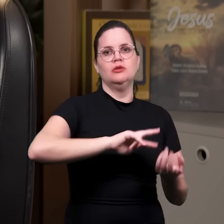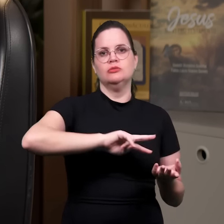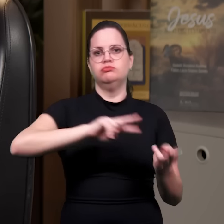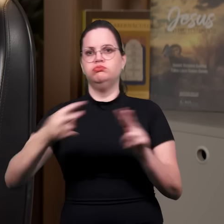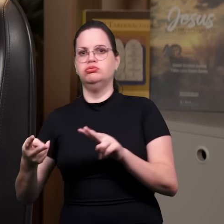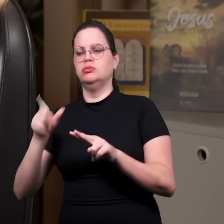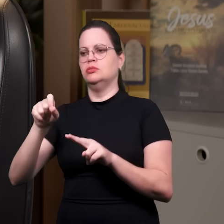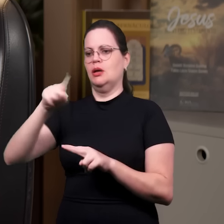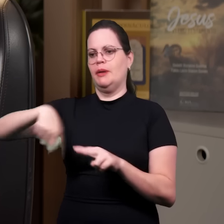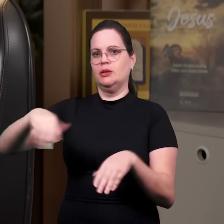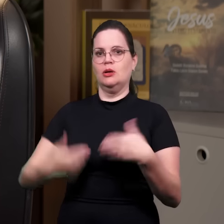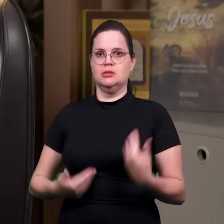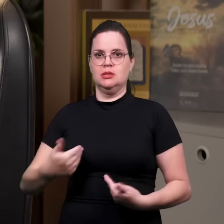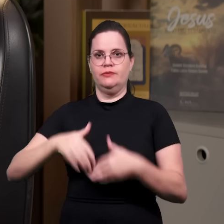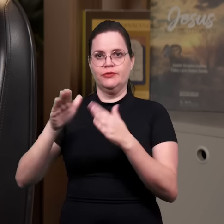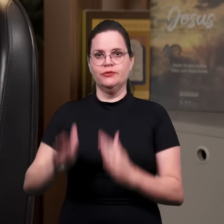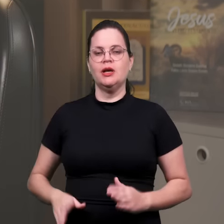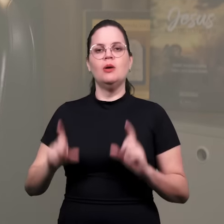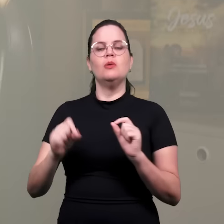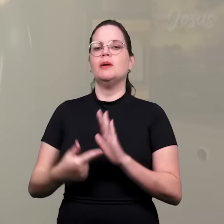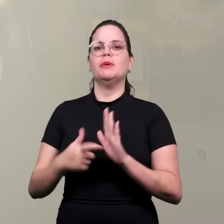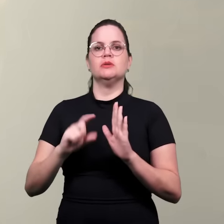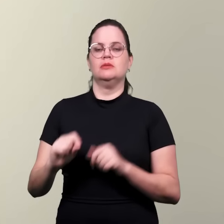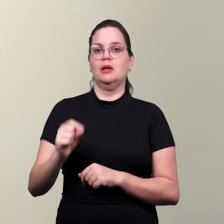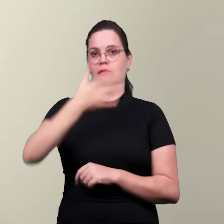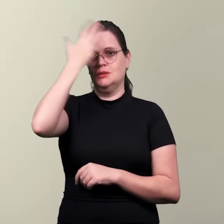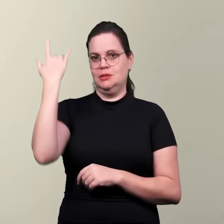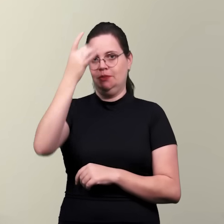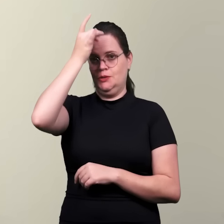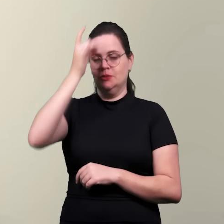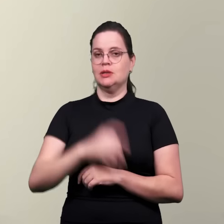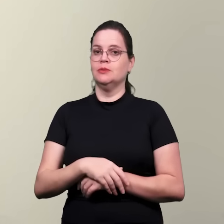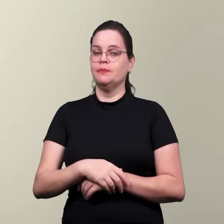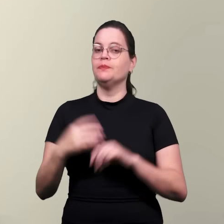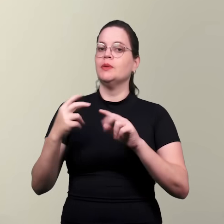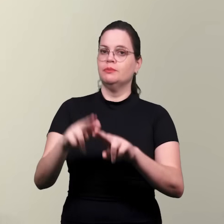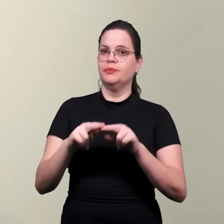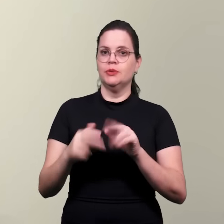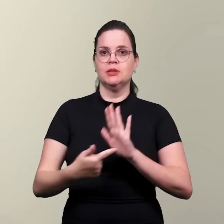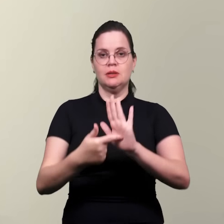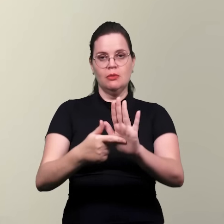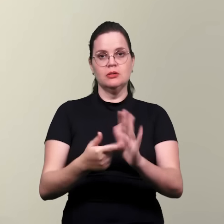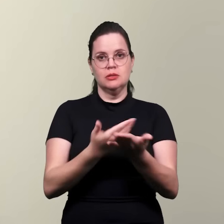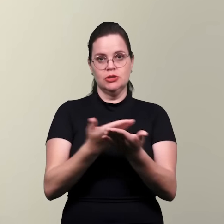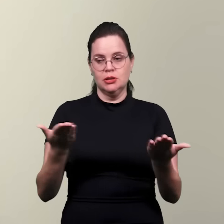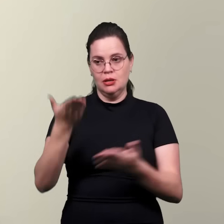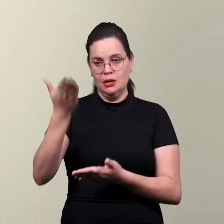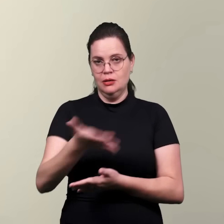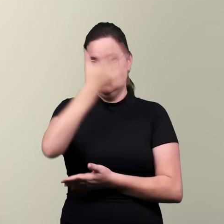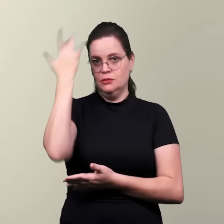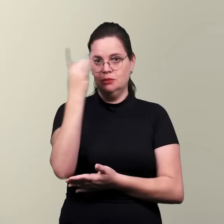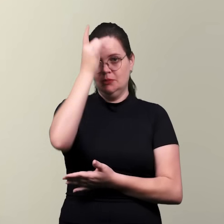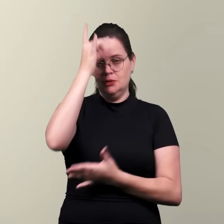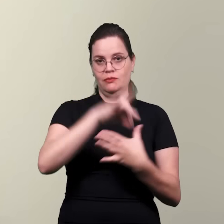Santo para a igreja, né? Nos dias que nós estamos vivendo. Por isso que o texto diz assim, ele vos guiará em toda a verdade. Então, a